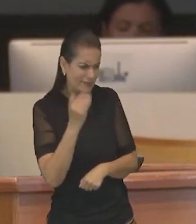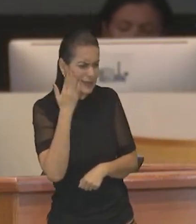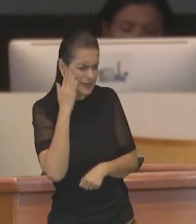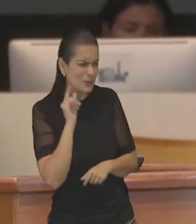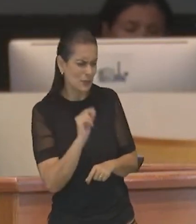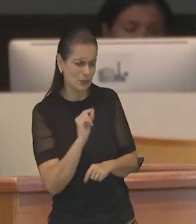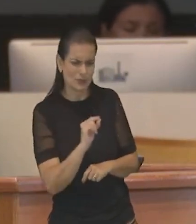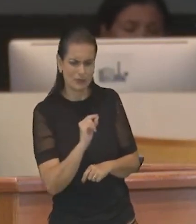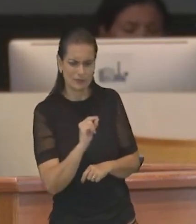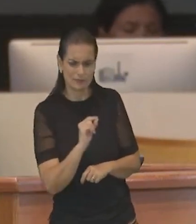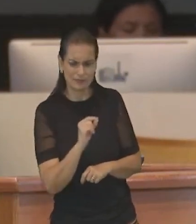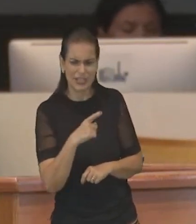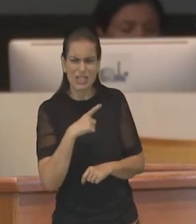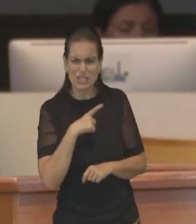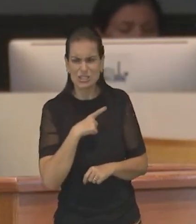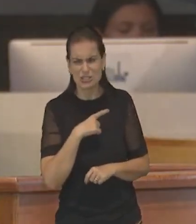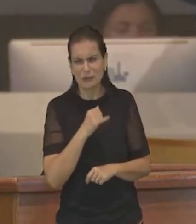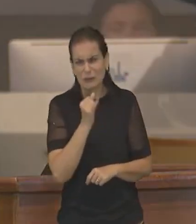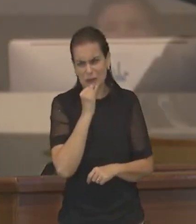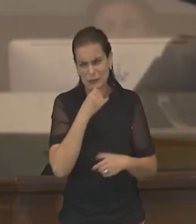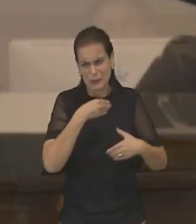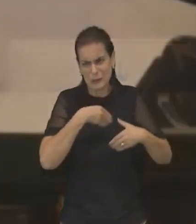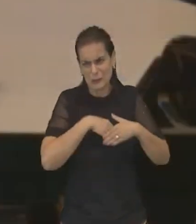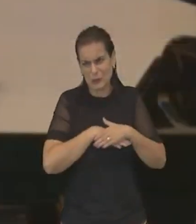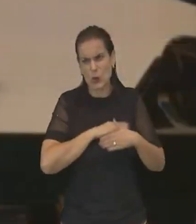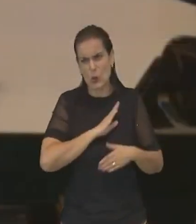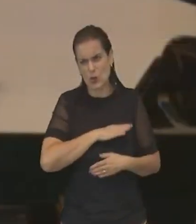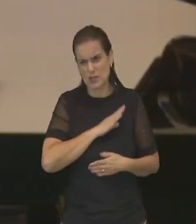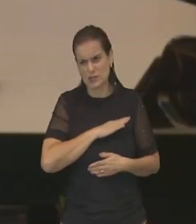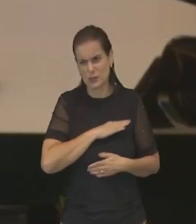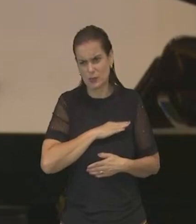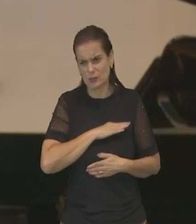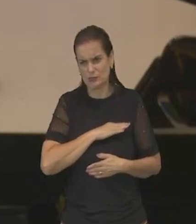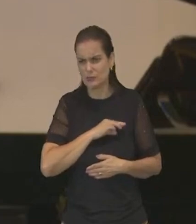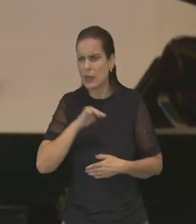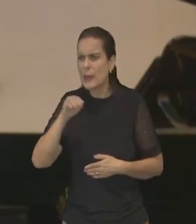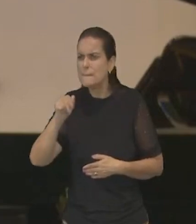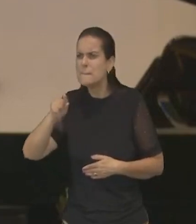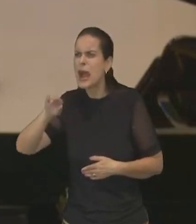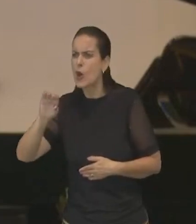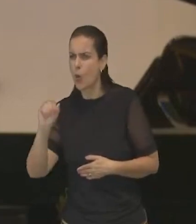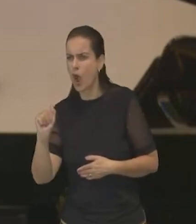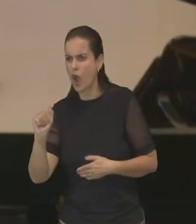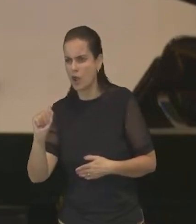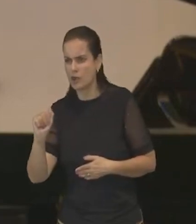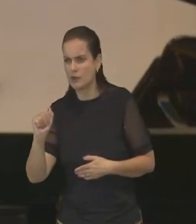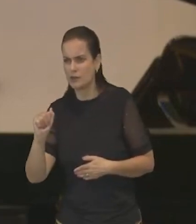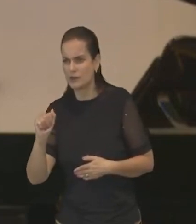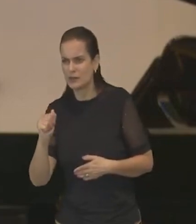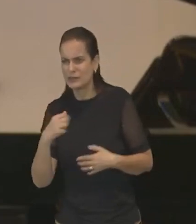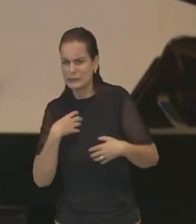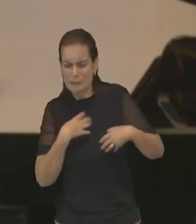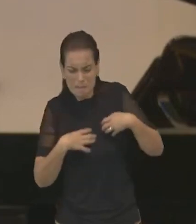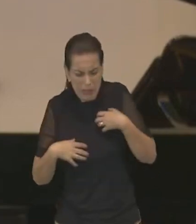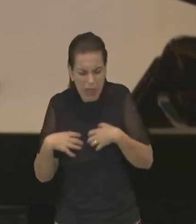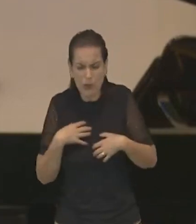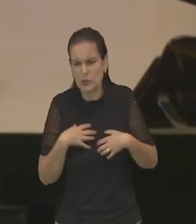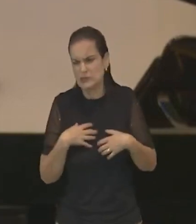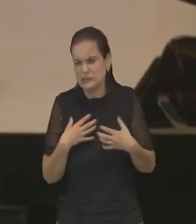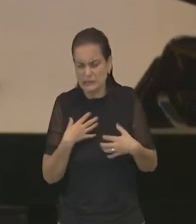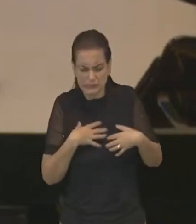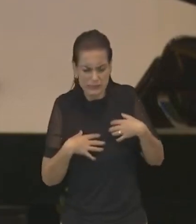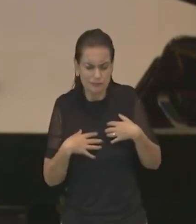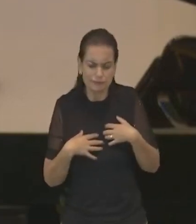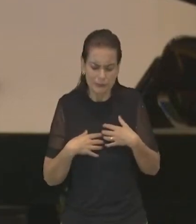coisa? Porque eu tinha algumas mágoas no coração. Eu preciso lhe dizer que eu acho que o Senhor falhou